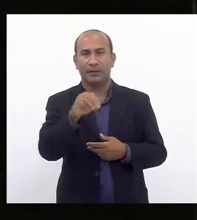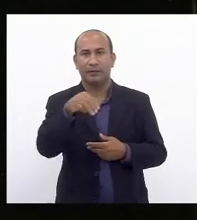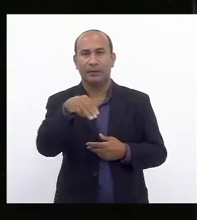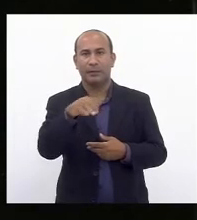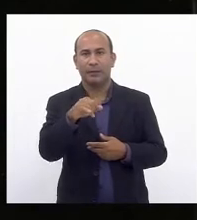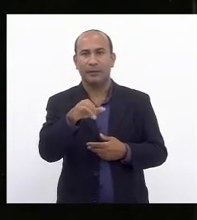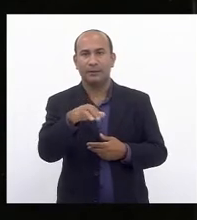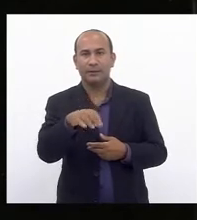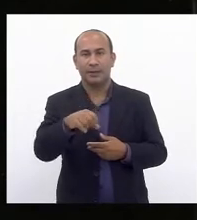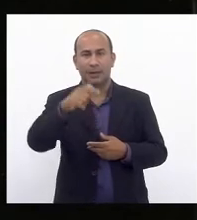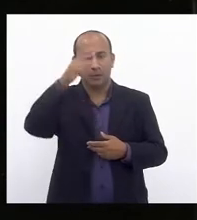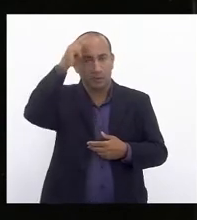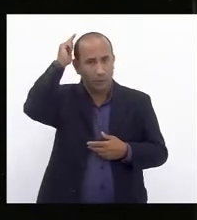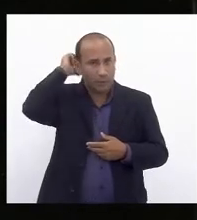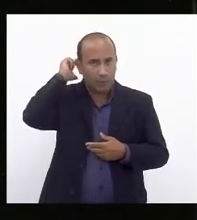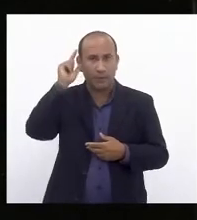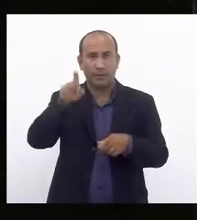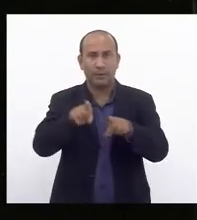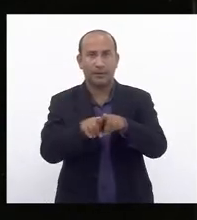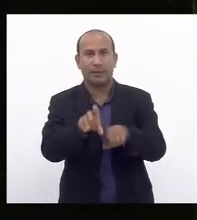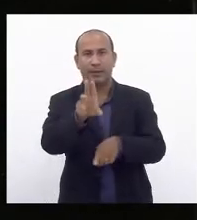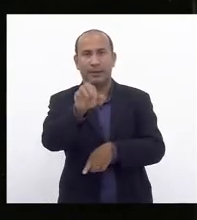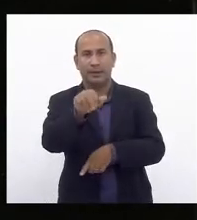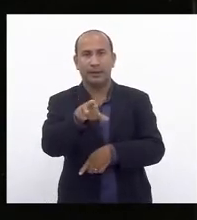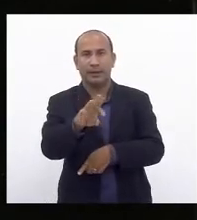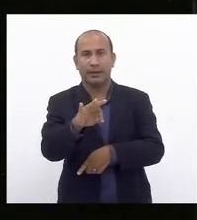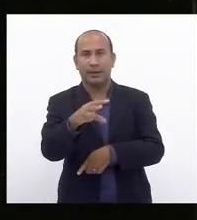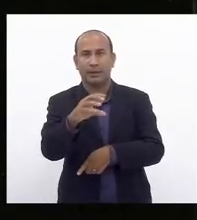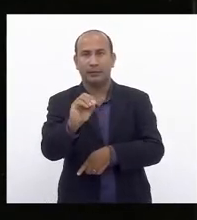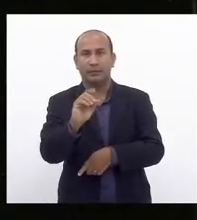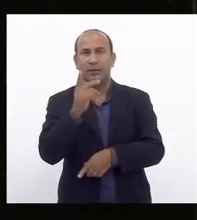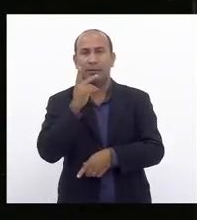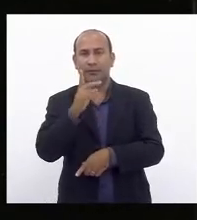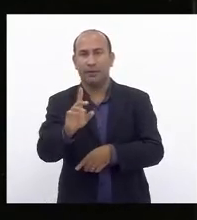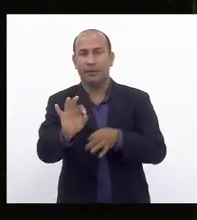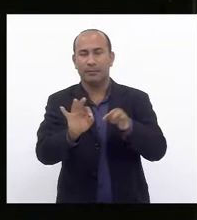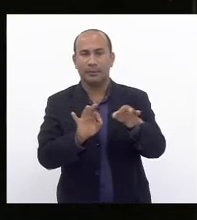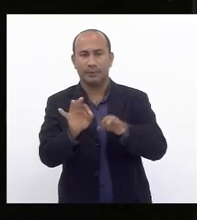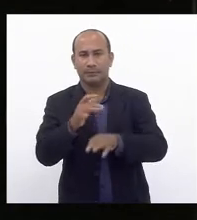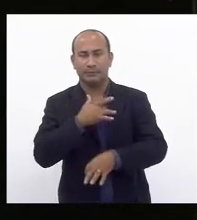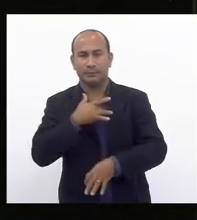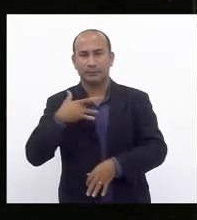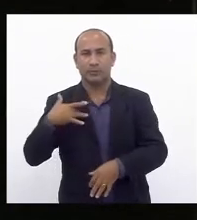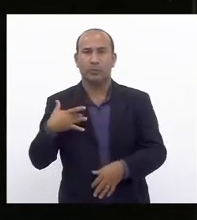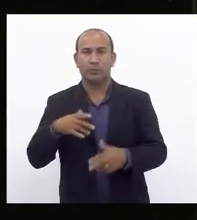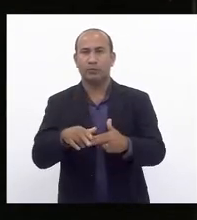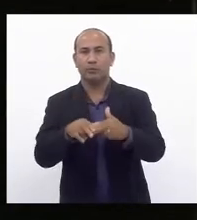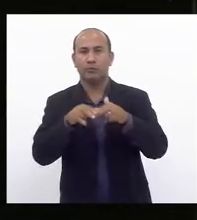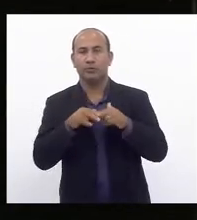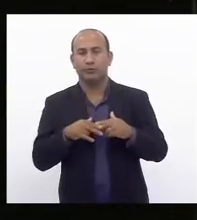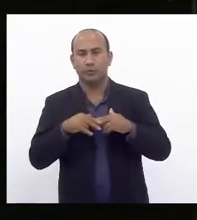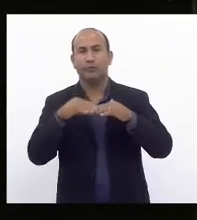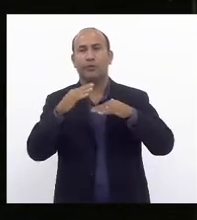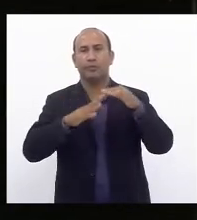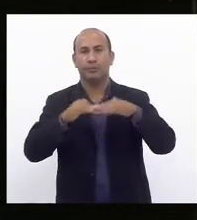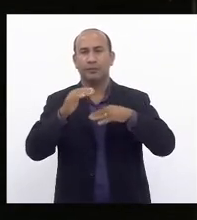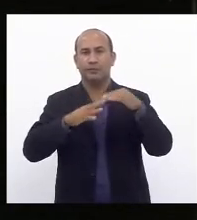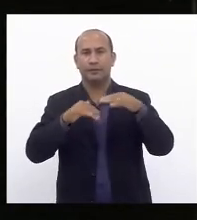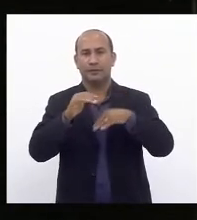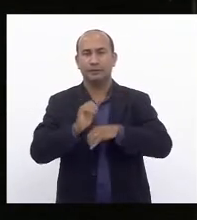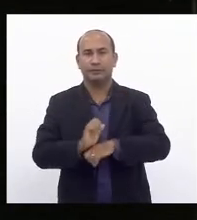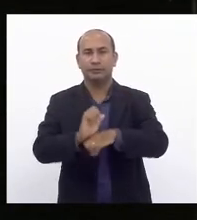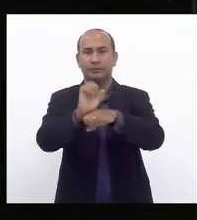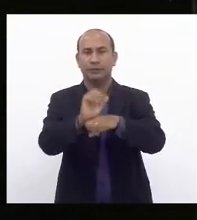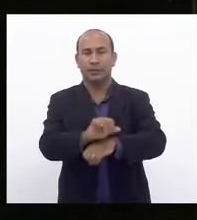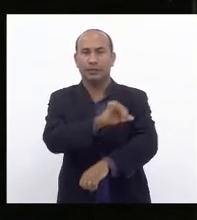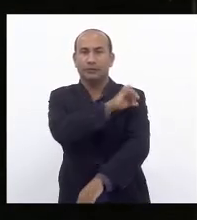e Renato Zaca, que institui o plano de saúde aos servidores do Estado do Rio de